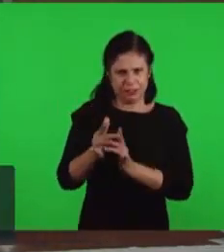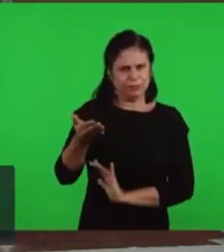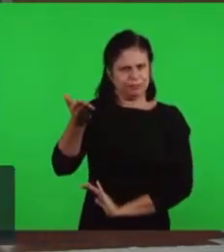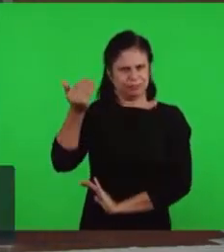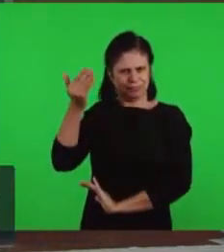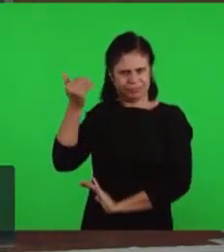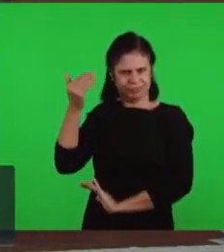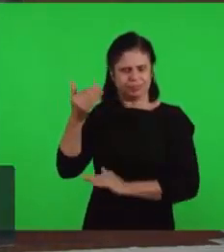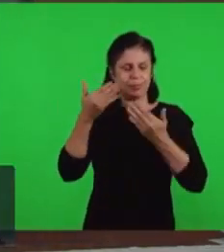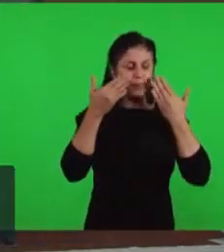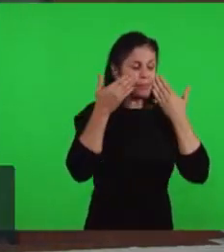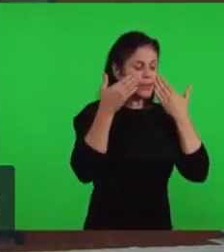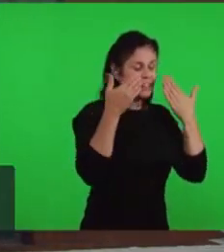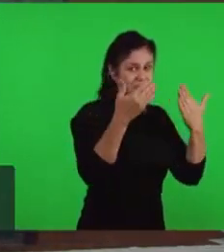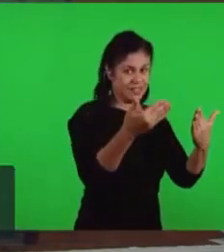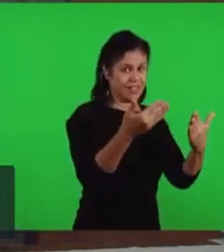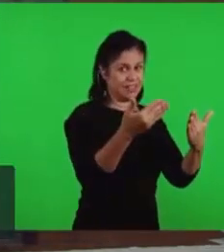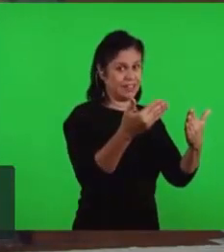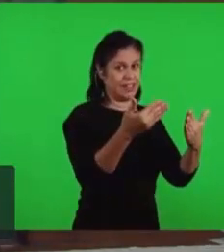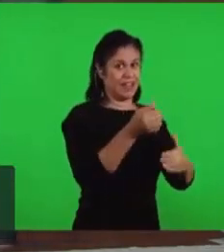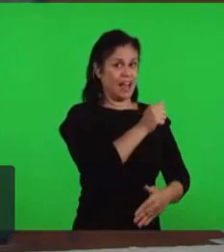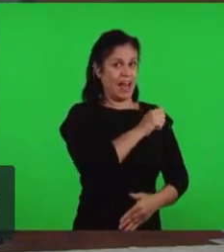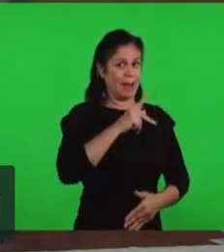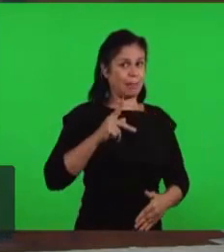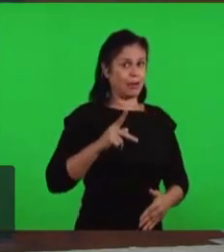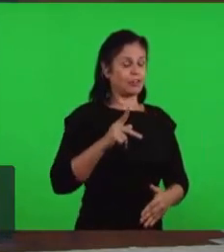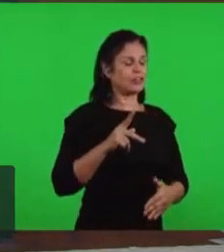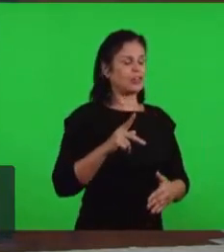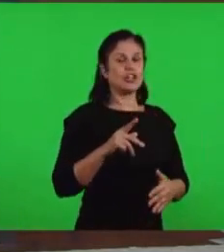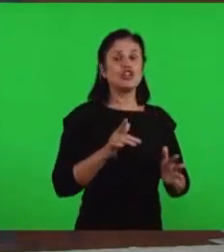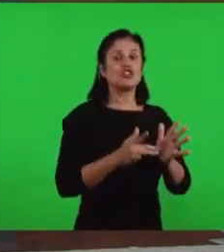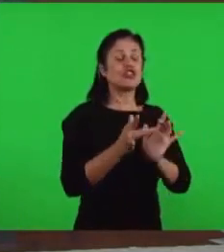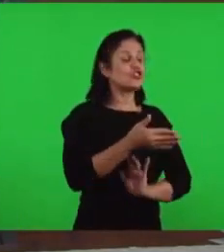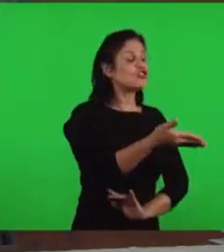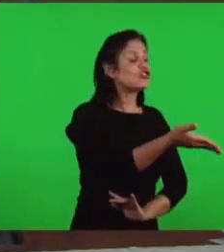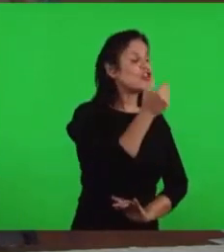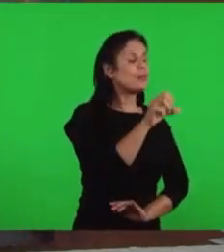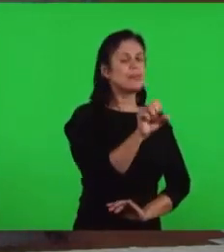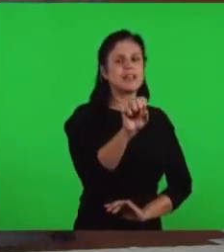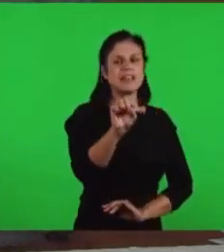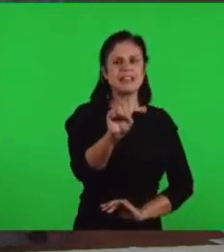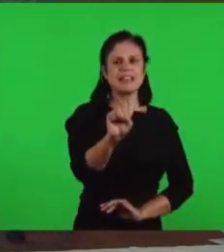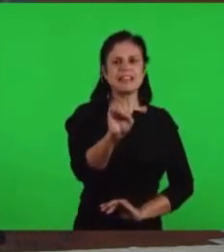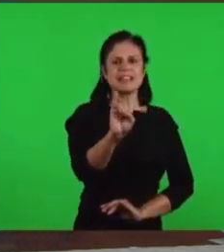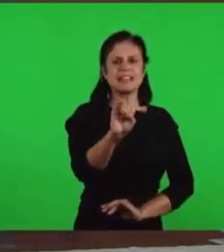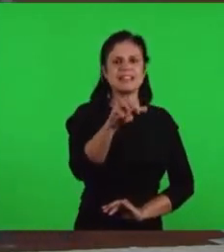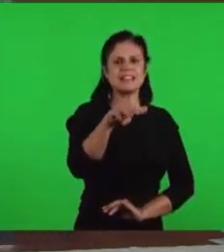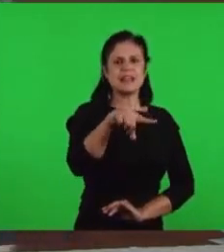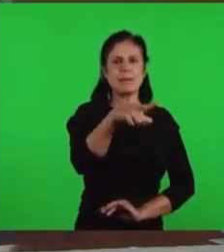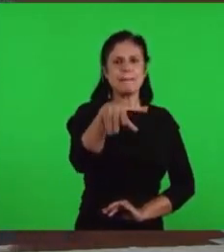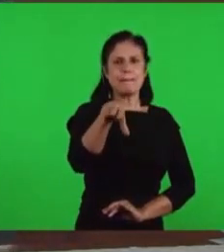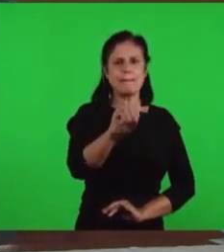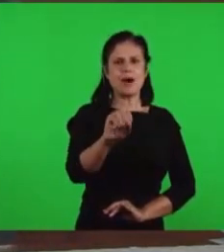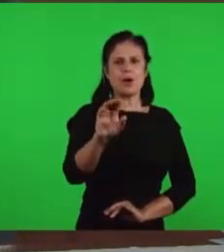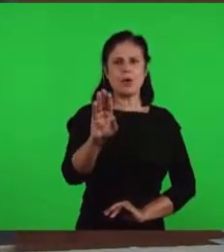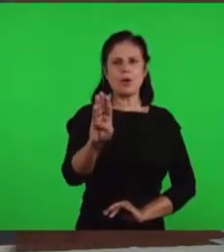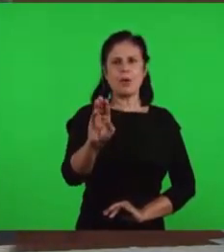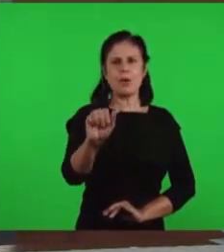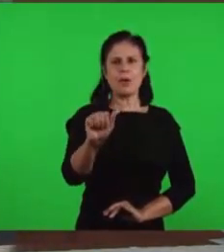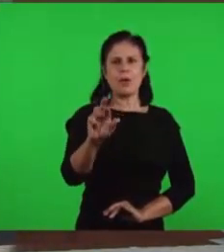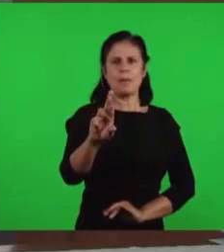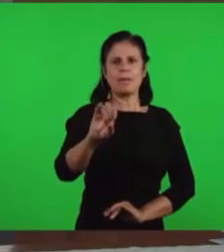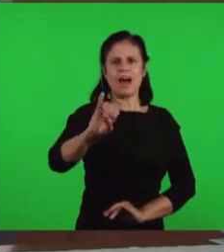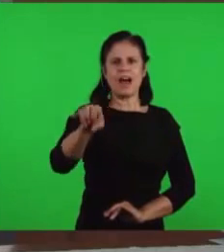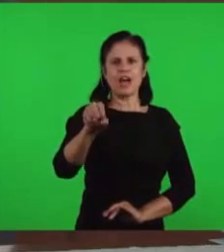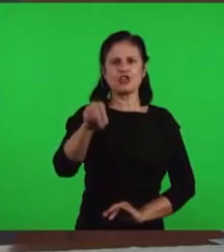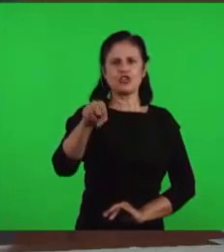Apóstolos ele chama Simão barjonas então nome de Pedro Simão Simão é do